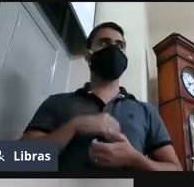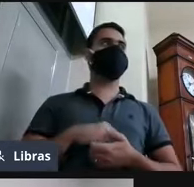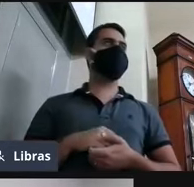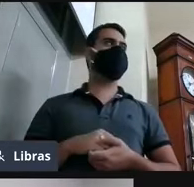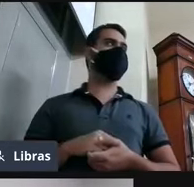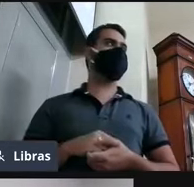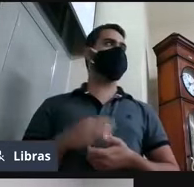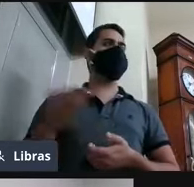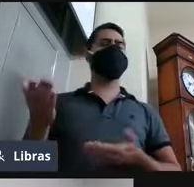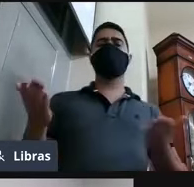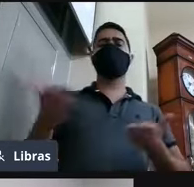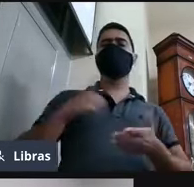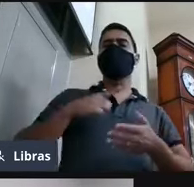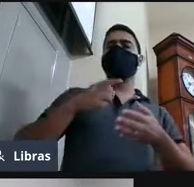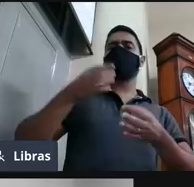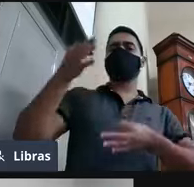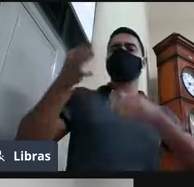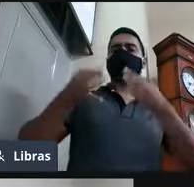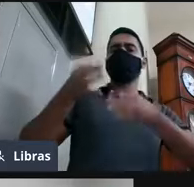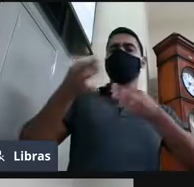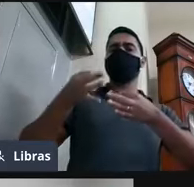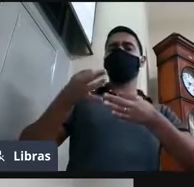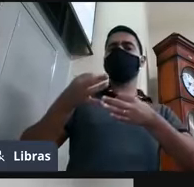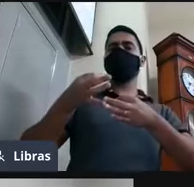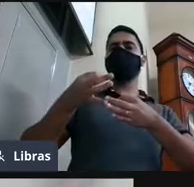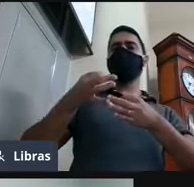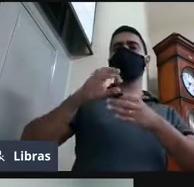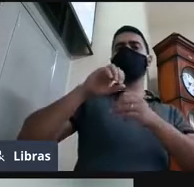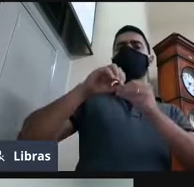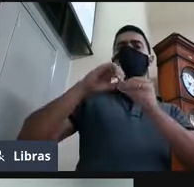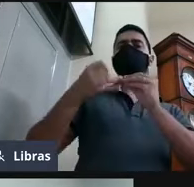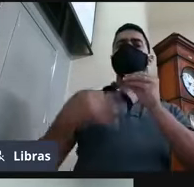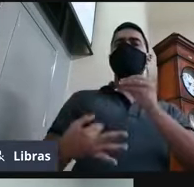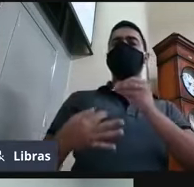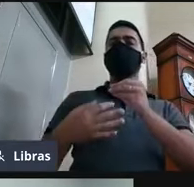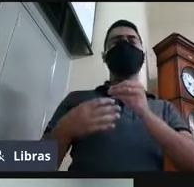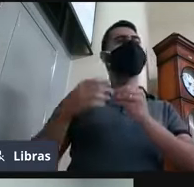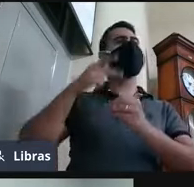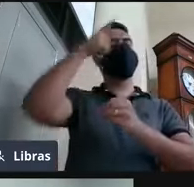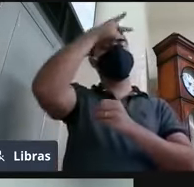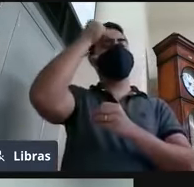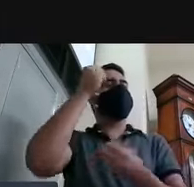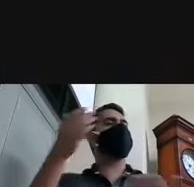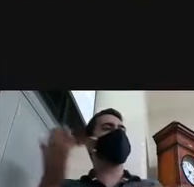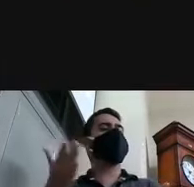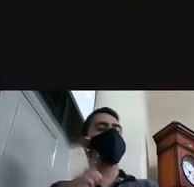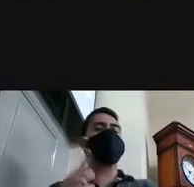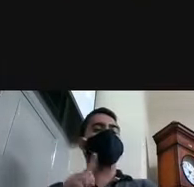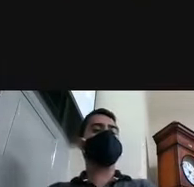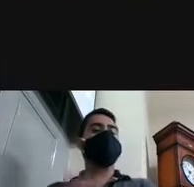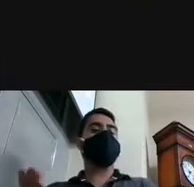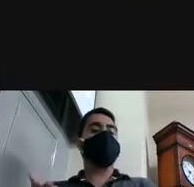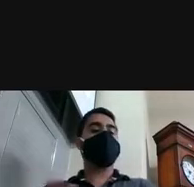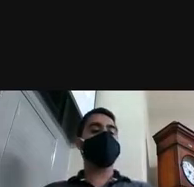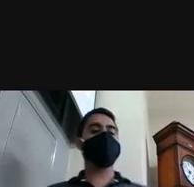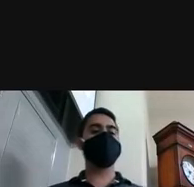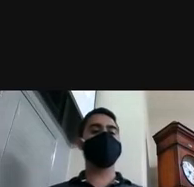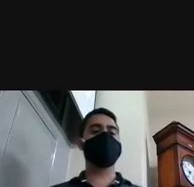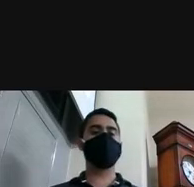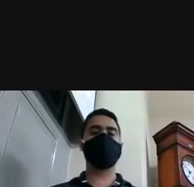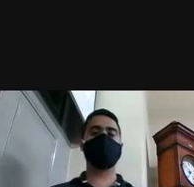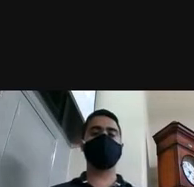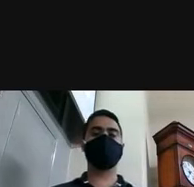teve a justificativa do prefeito colocada na casa na sessão anterior, e agora, nesse momento,